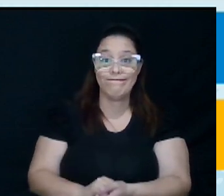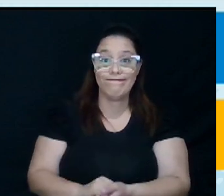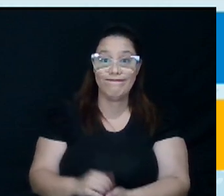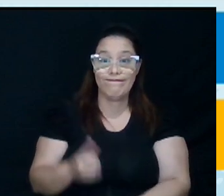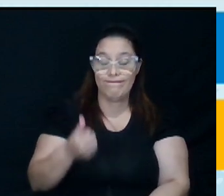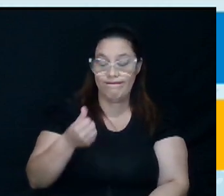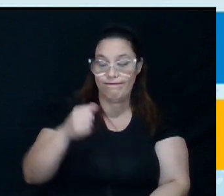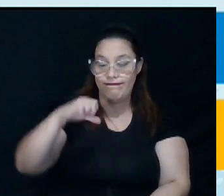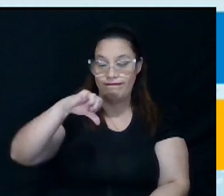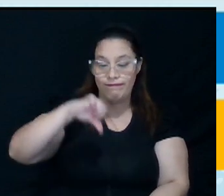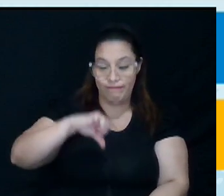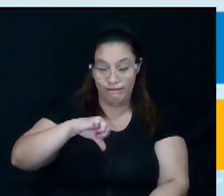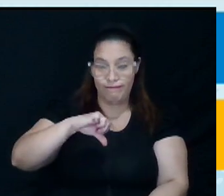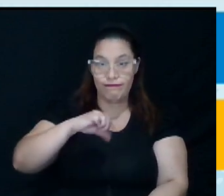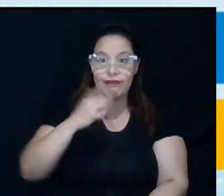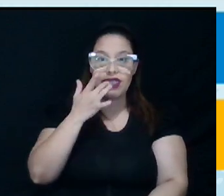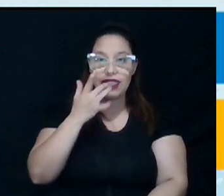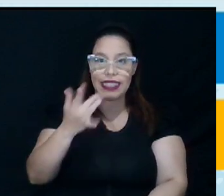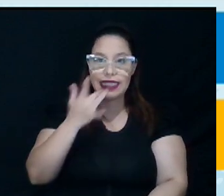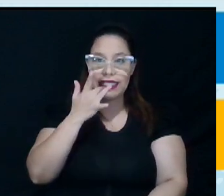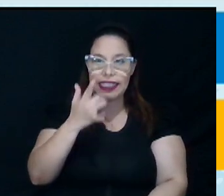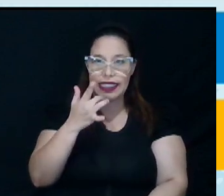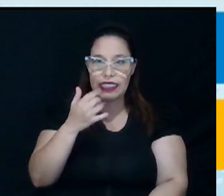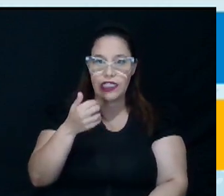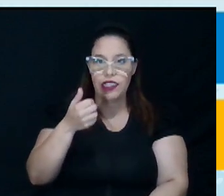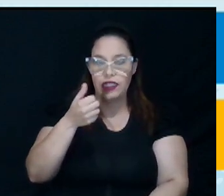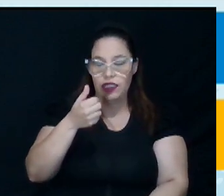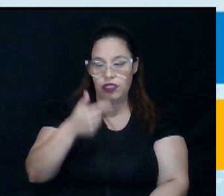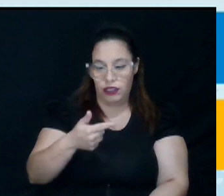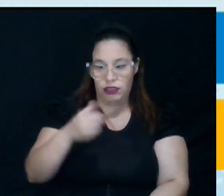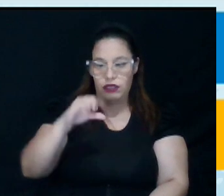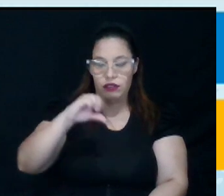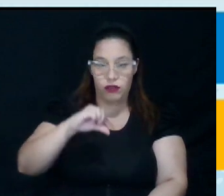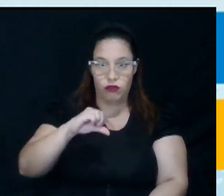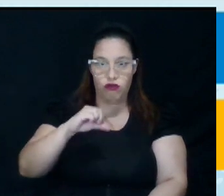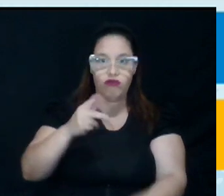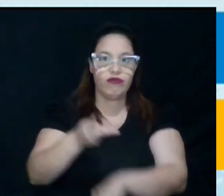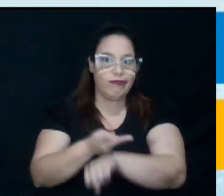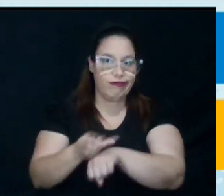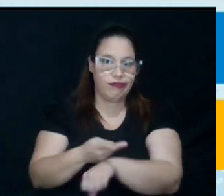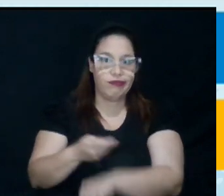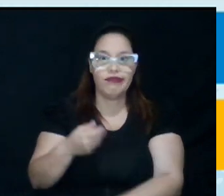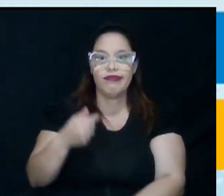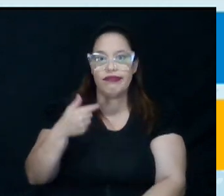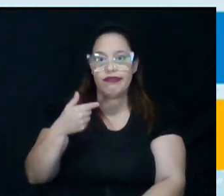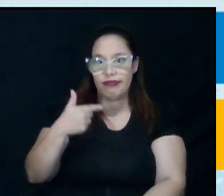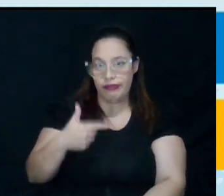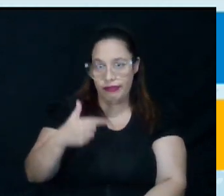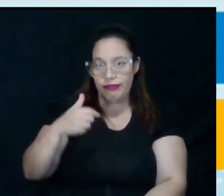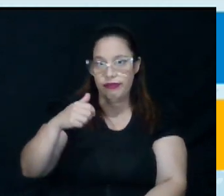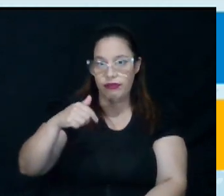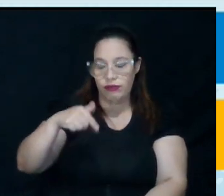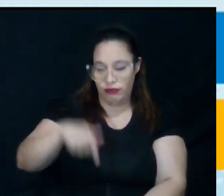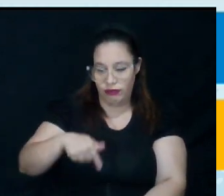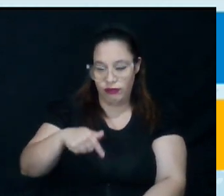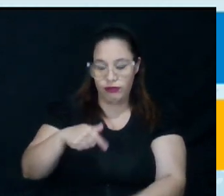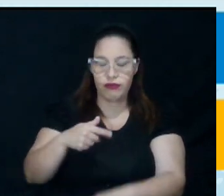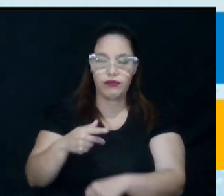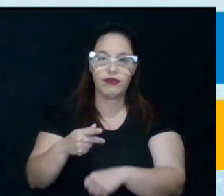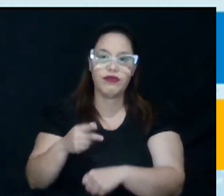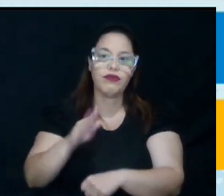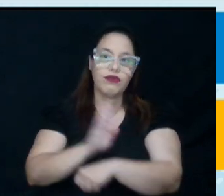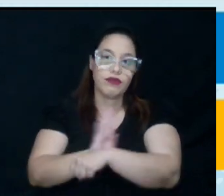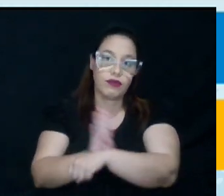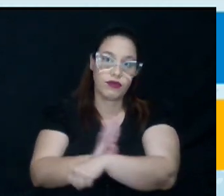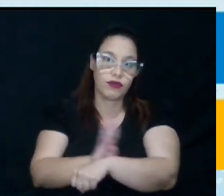medalhas de ouro, 29 medalhas de prata e 27 medalhas de ouro, totalizando 75. A gente